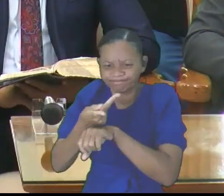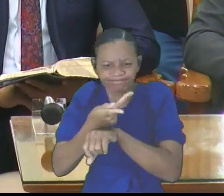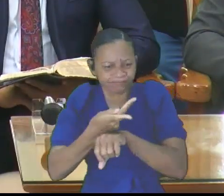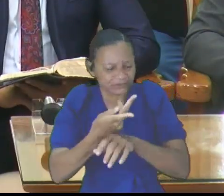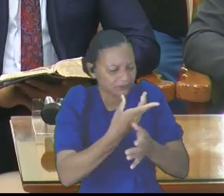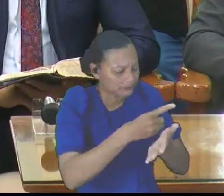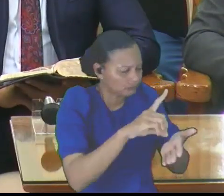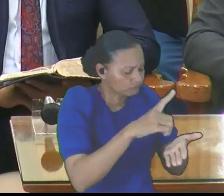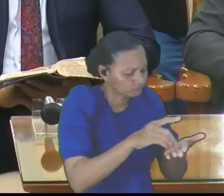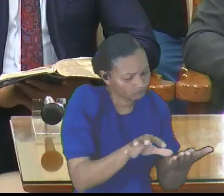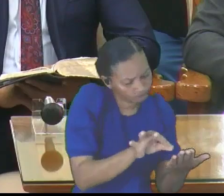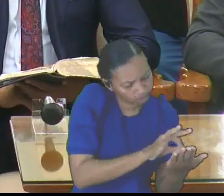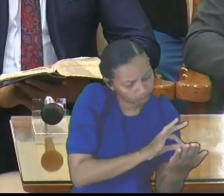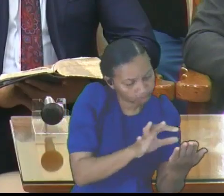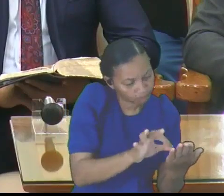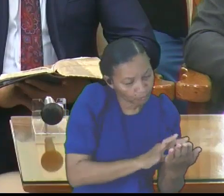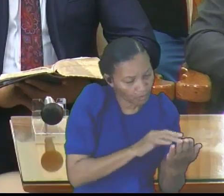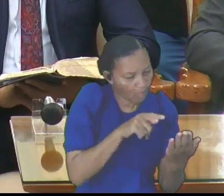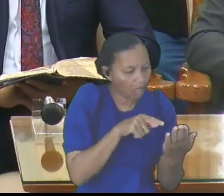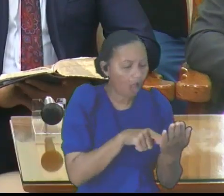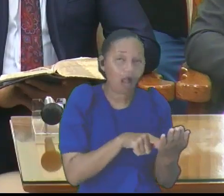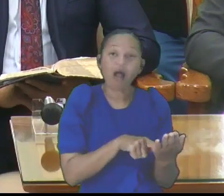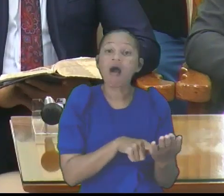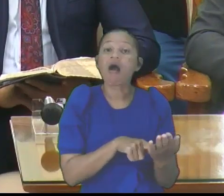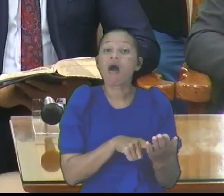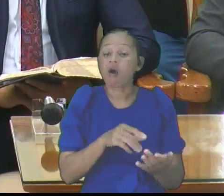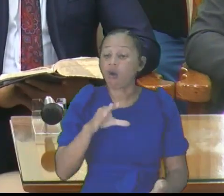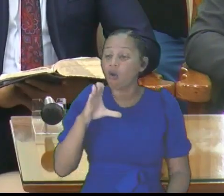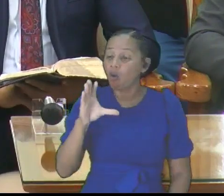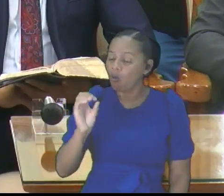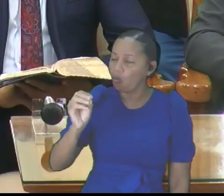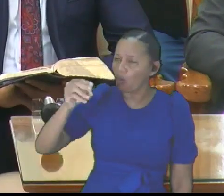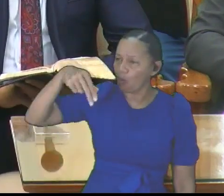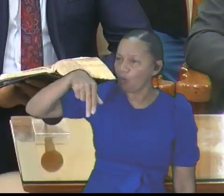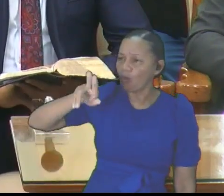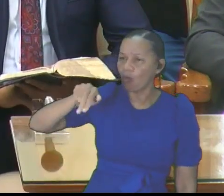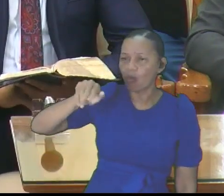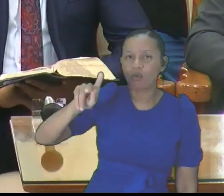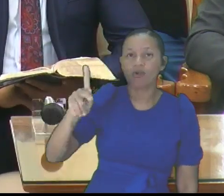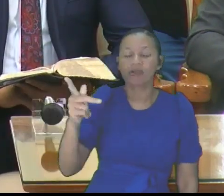que comunhão é uma associação fraternal,